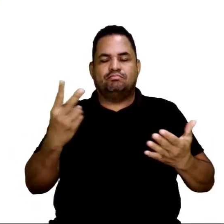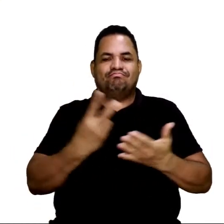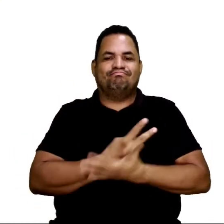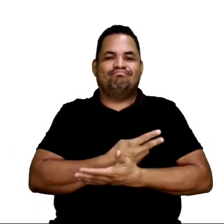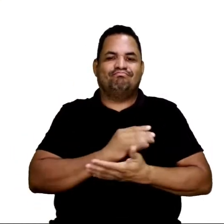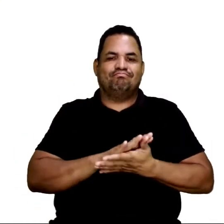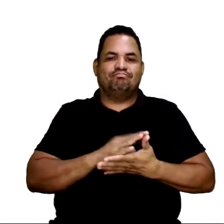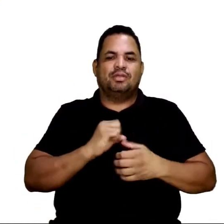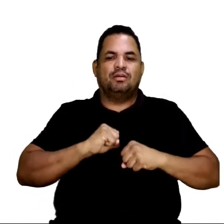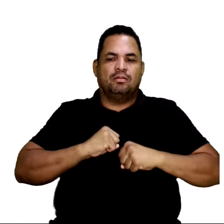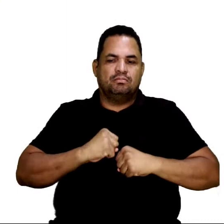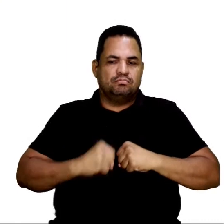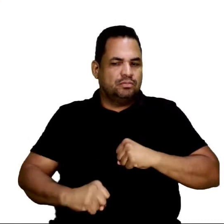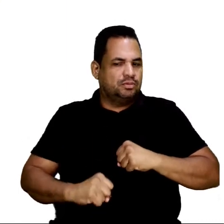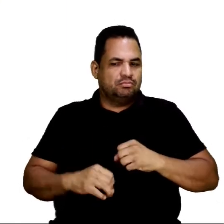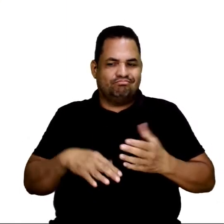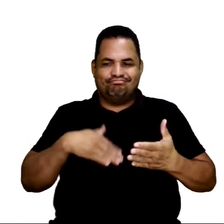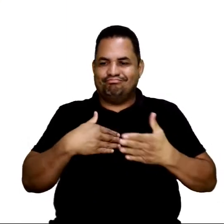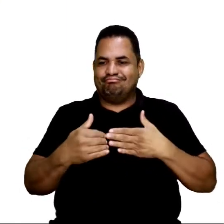aborto espontâneo, né?